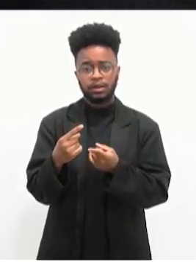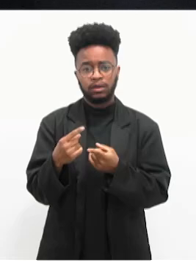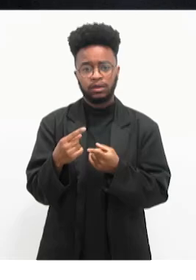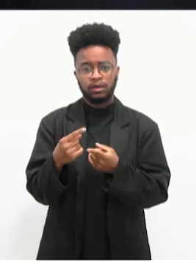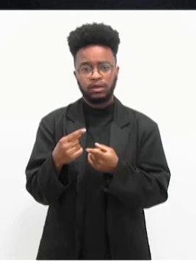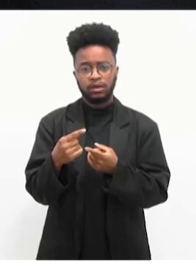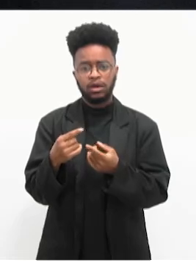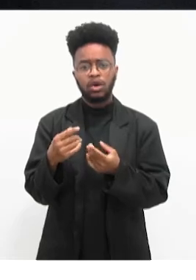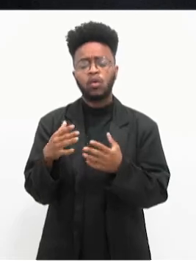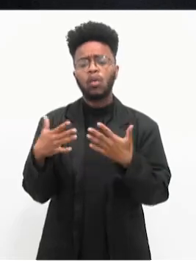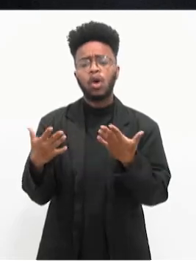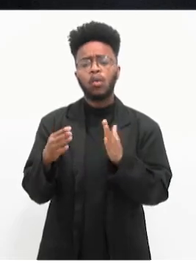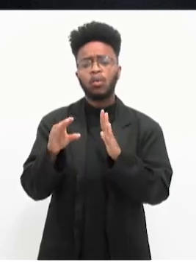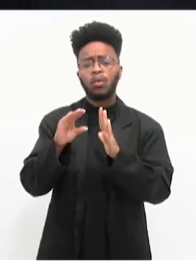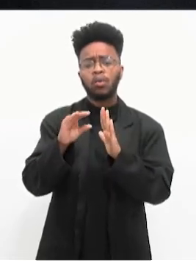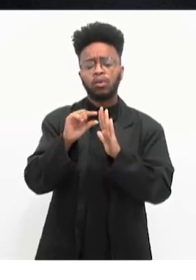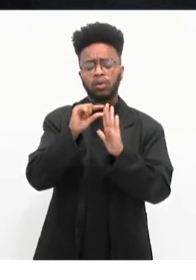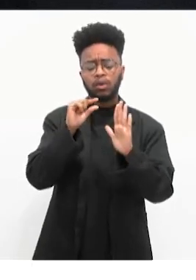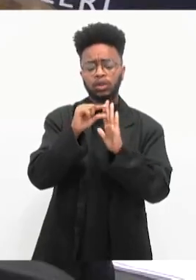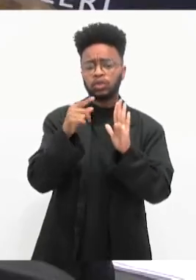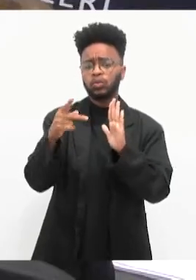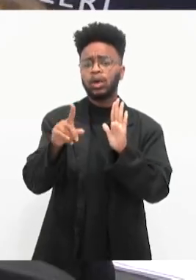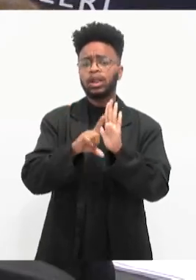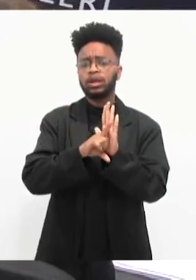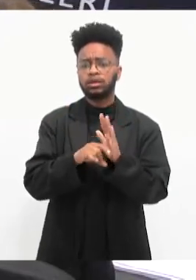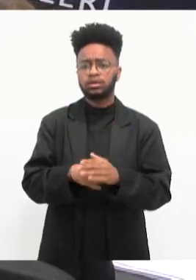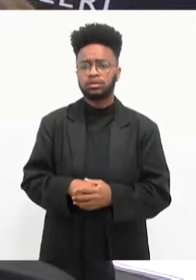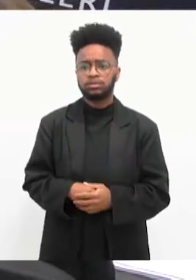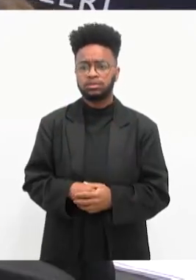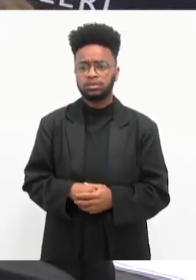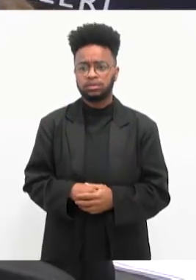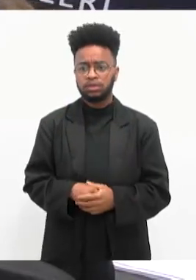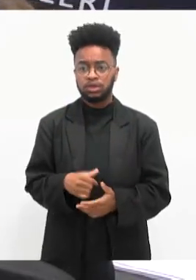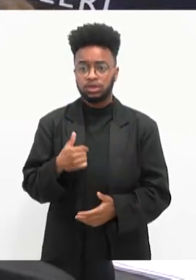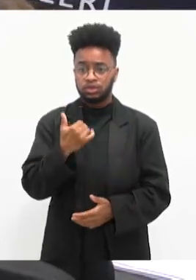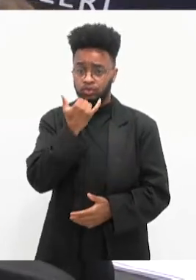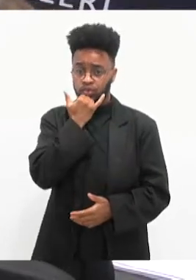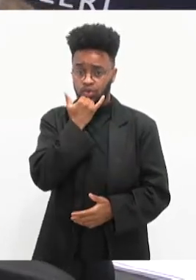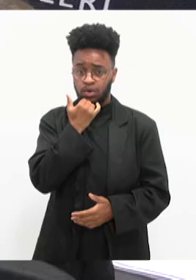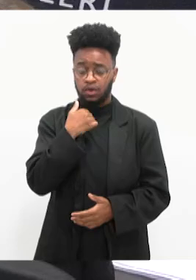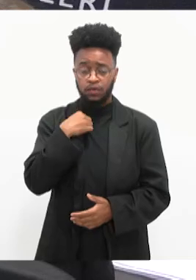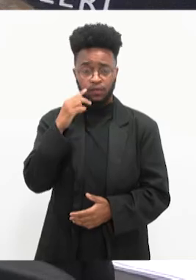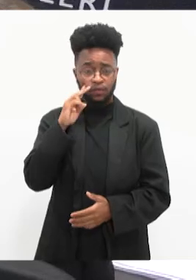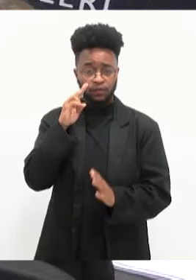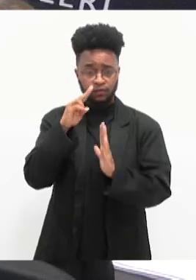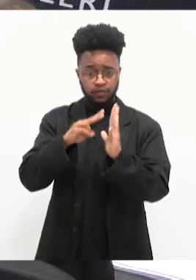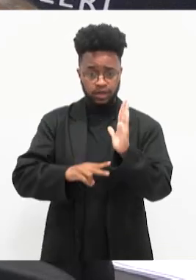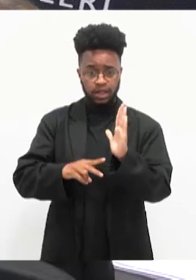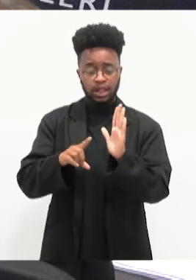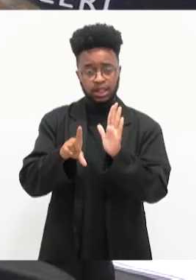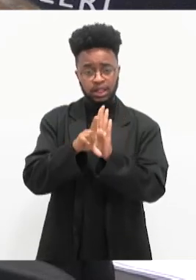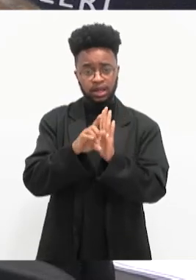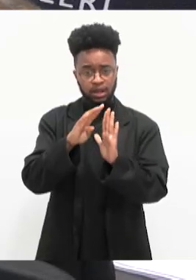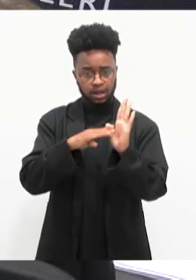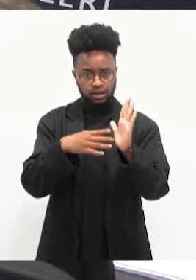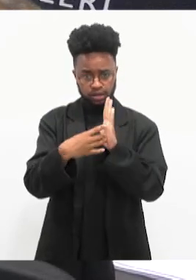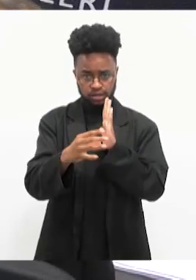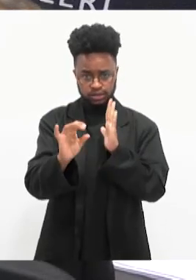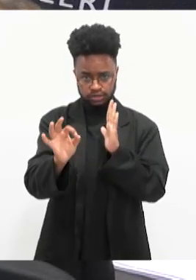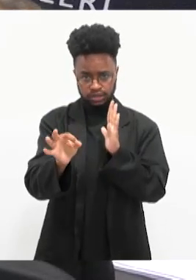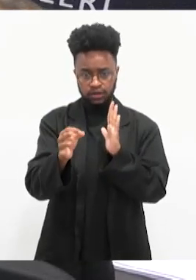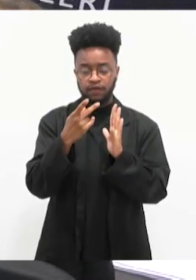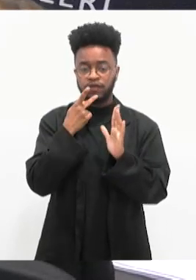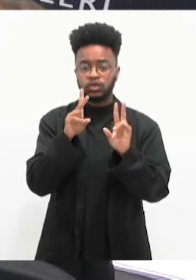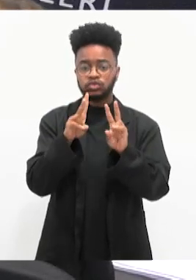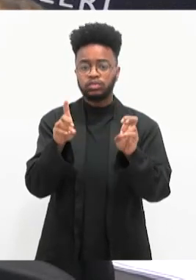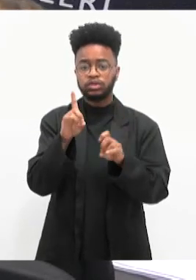da sua lei, Luiz Paulo, como é que é? Me perdoe, deputado, eu acabei de verificar. A lei é uma lei de calendário, né, que fala do Dia